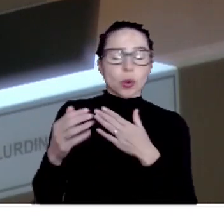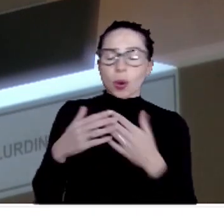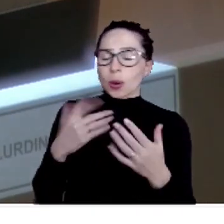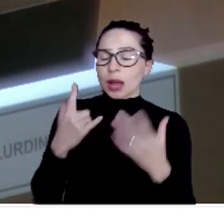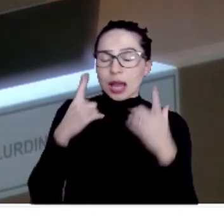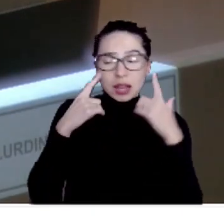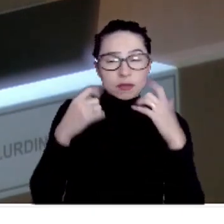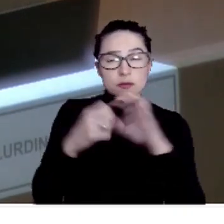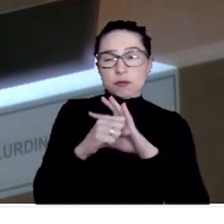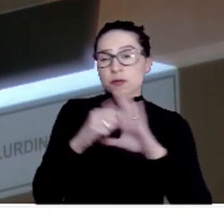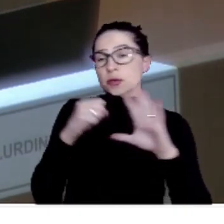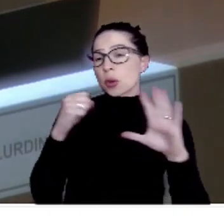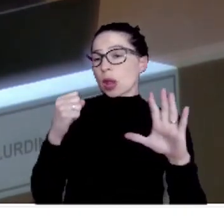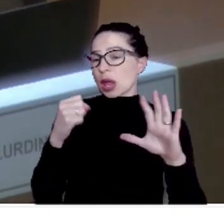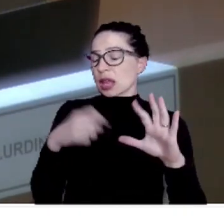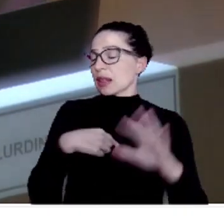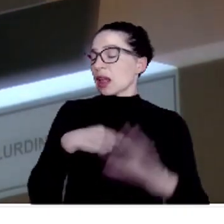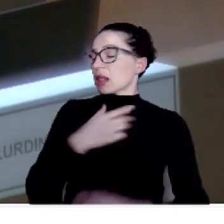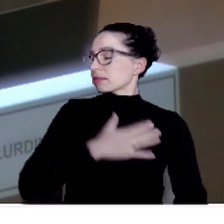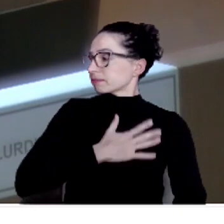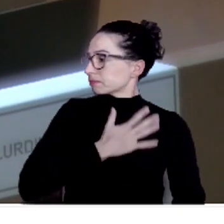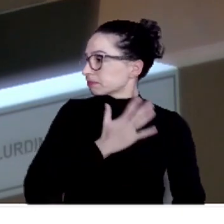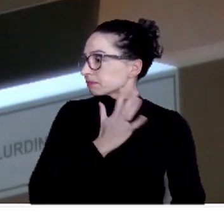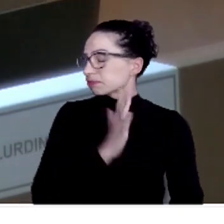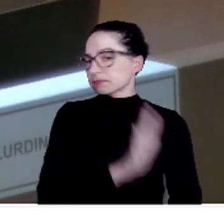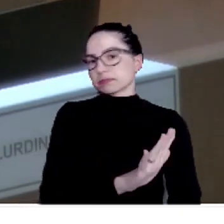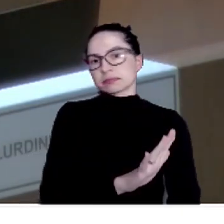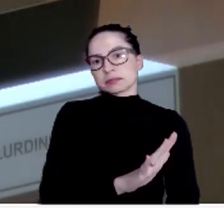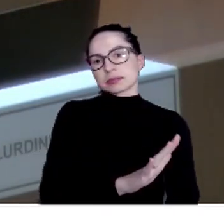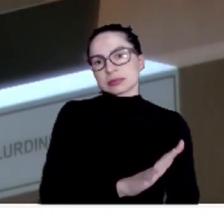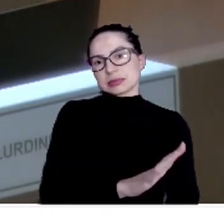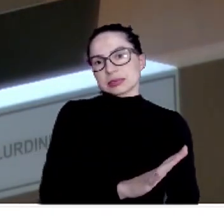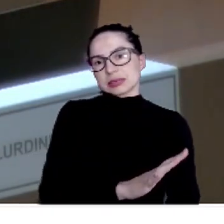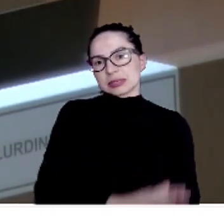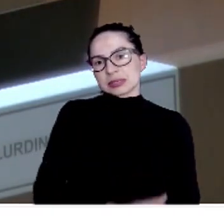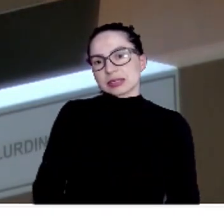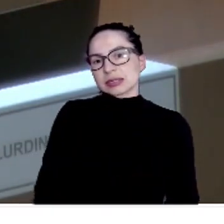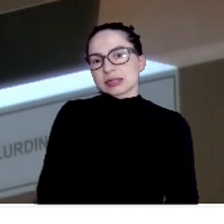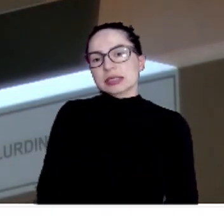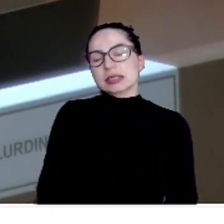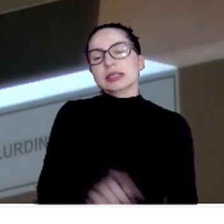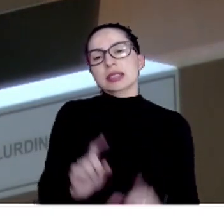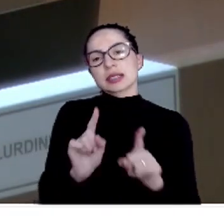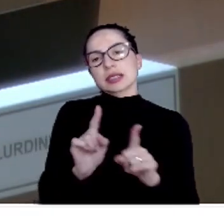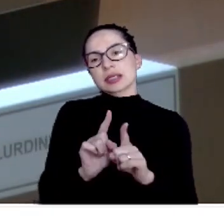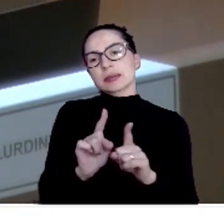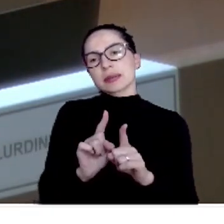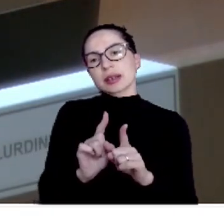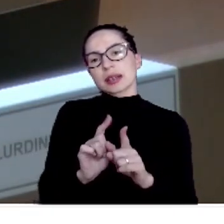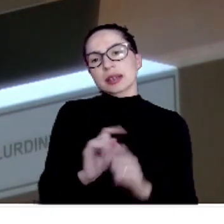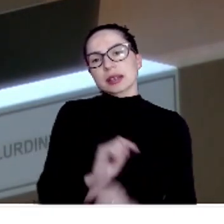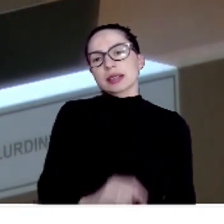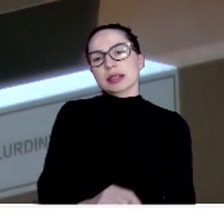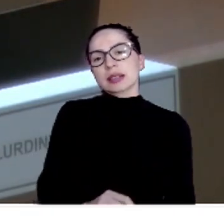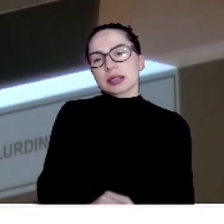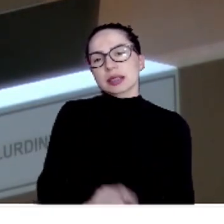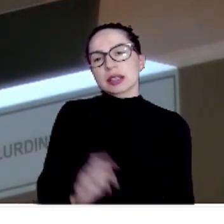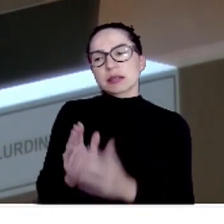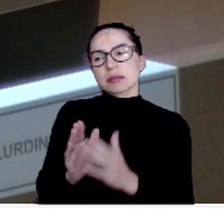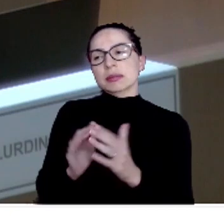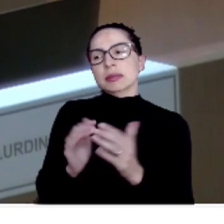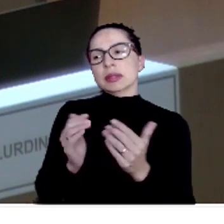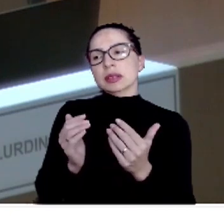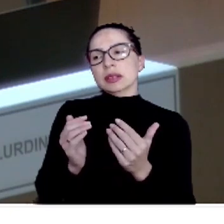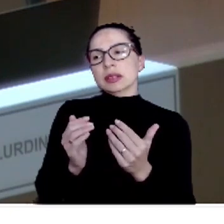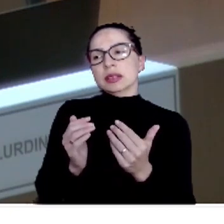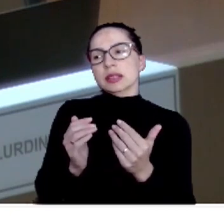é digna de repúdio. E, inclusive, pedir assim, para